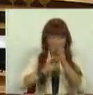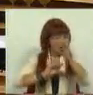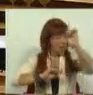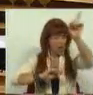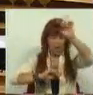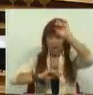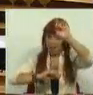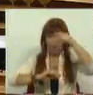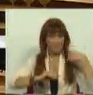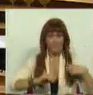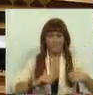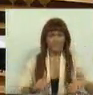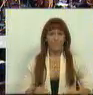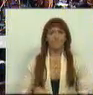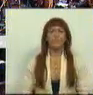havia...